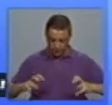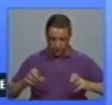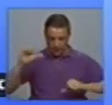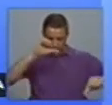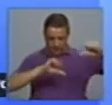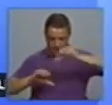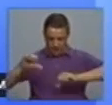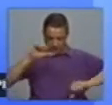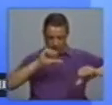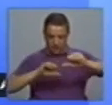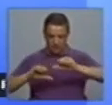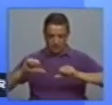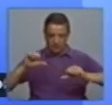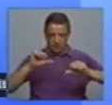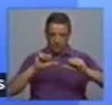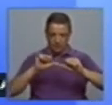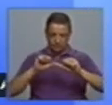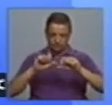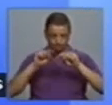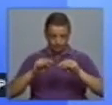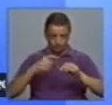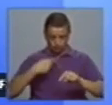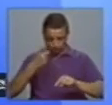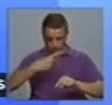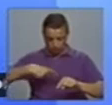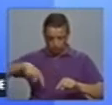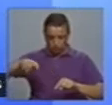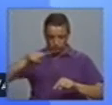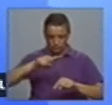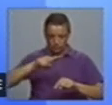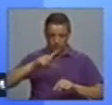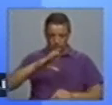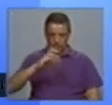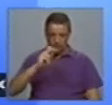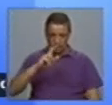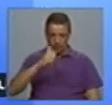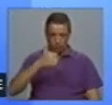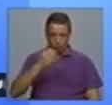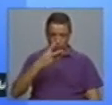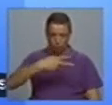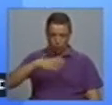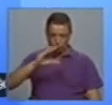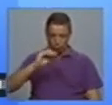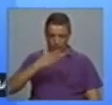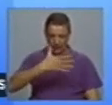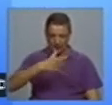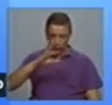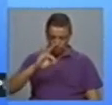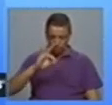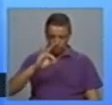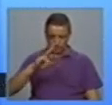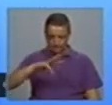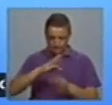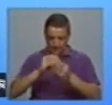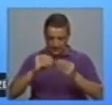química e, nomeadamente, a datação. Nós conhecemos a datação por carbono 14 para datar substâncias, objetos que têm